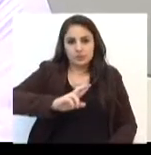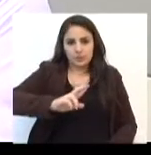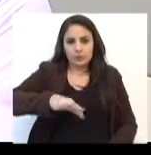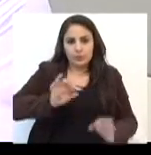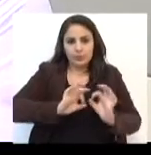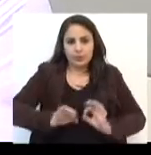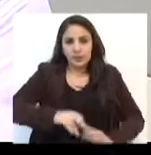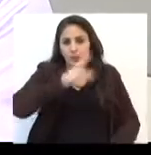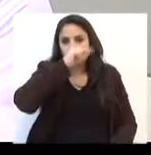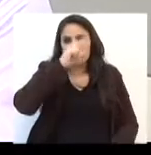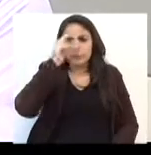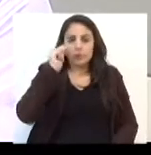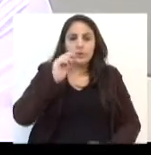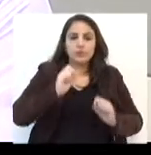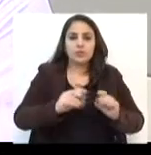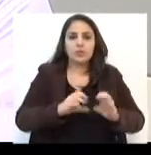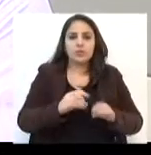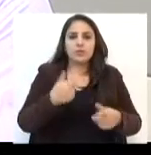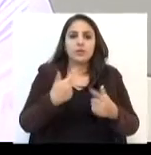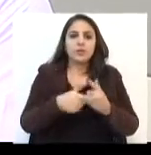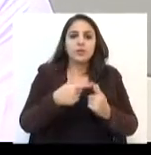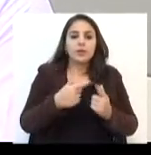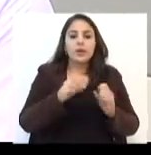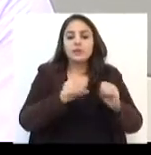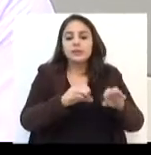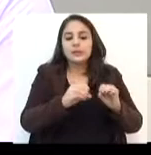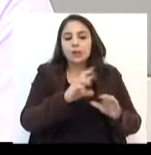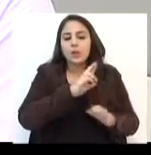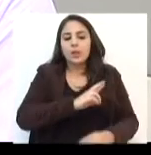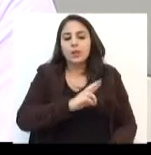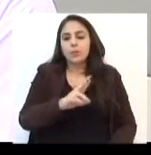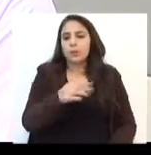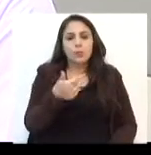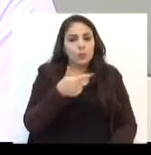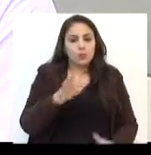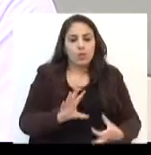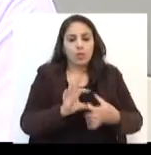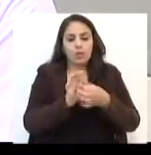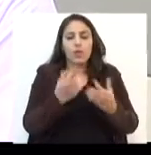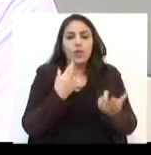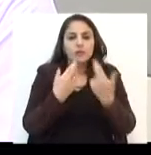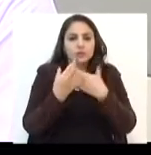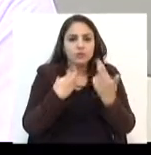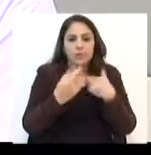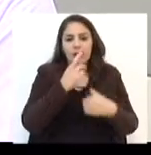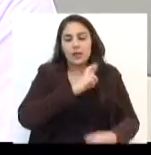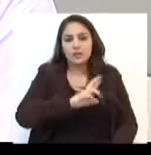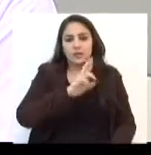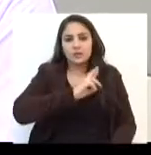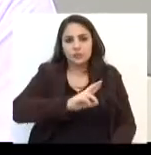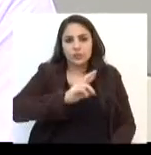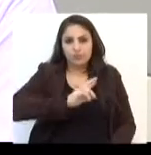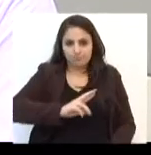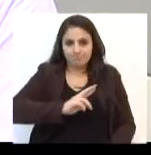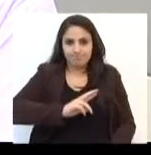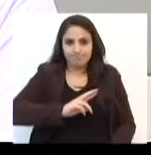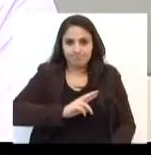no plano municipal de educação, que seria um ensino religioso relacionado às religiões